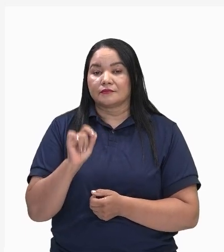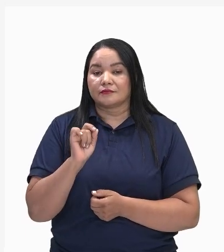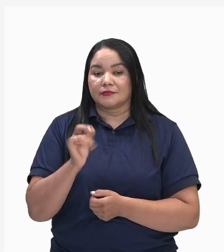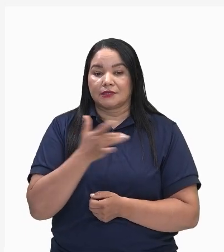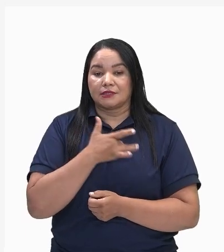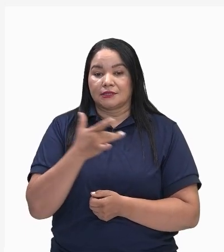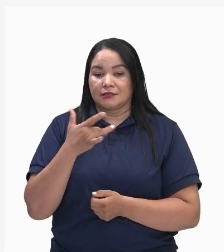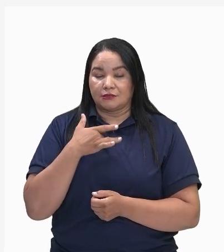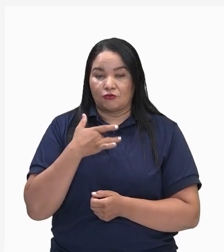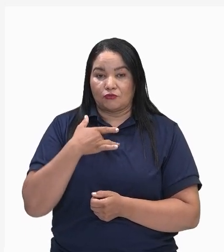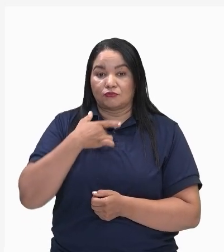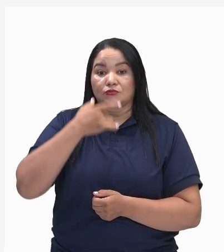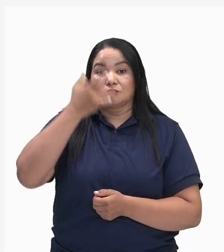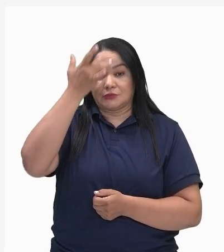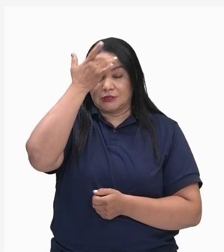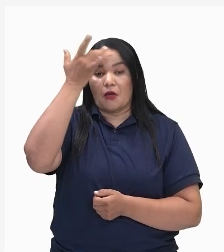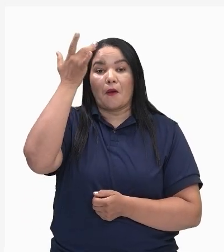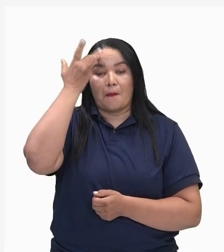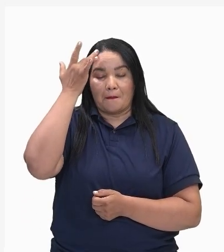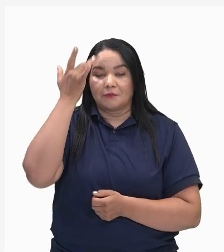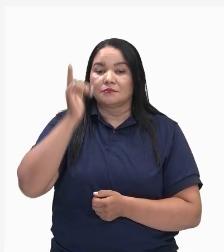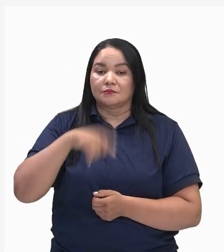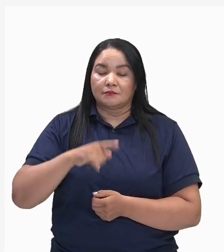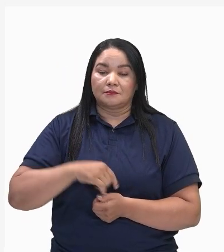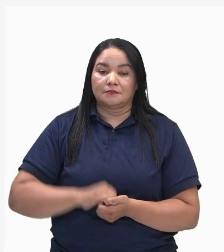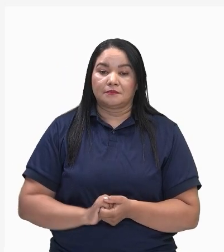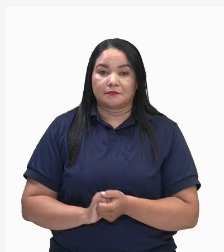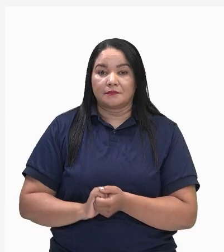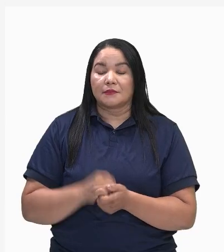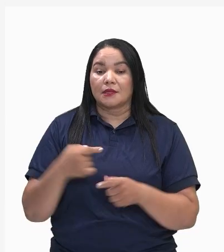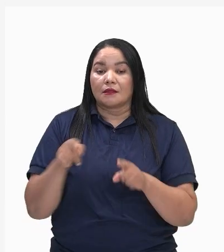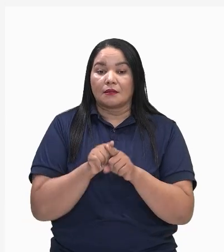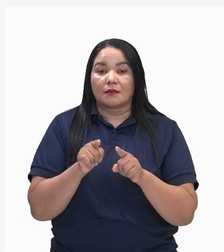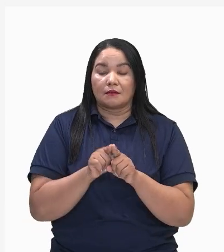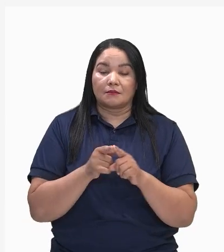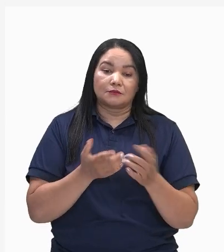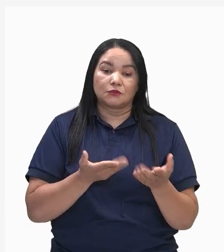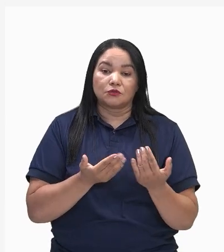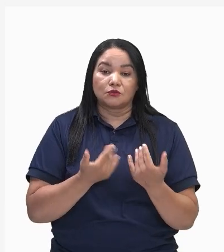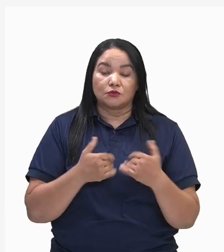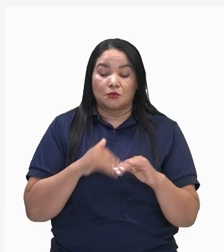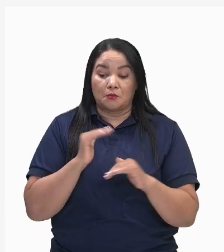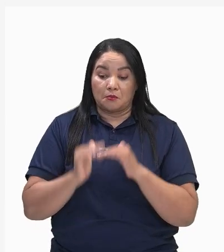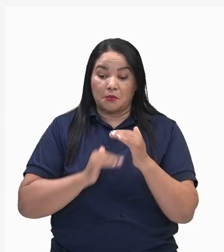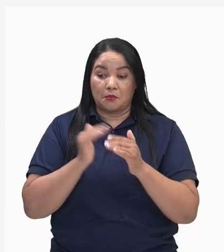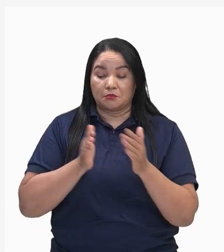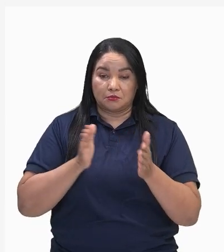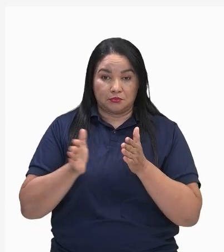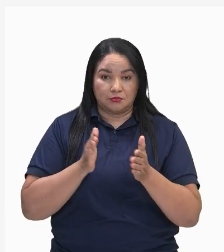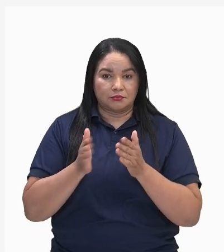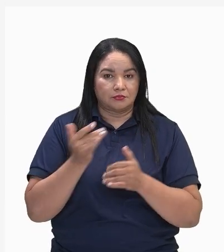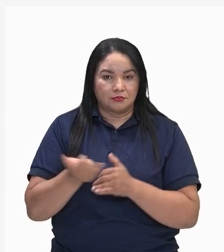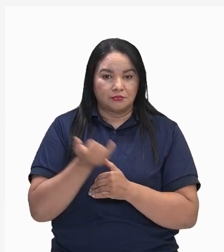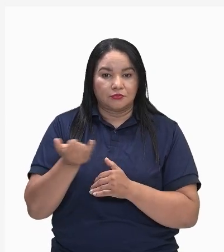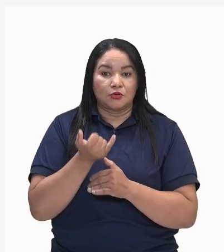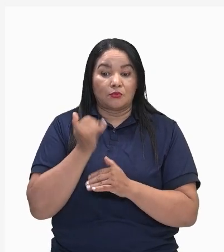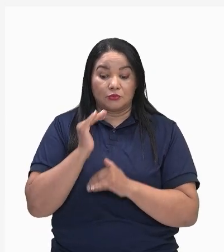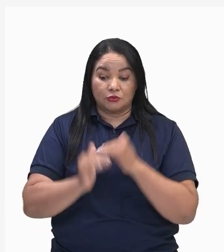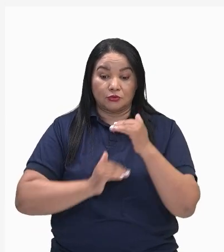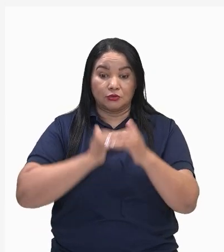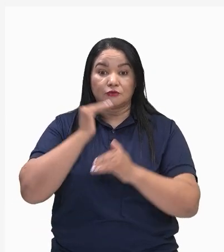saúde mental na puberdade, né? A adolescência ela é um período crucial para o